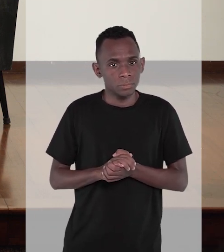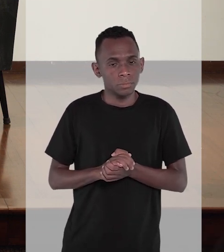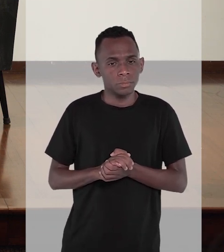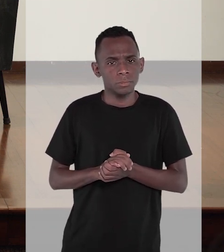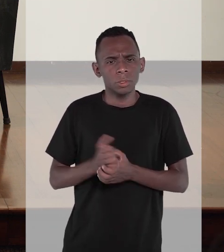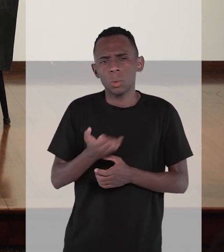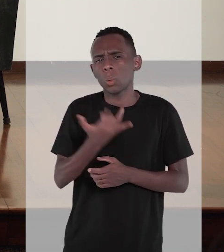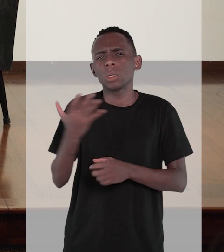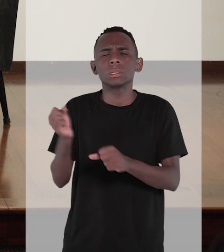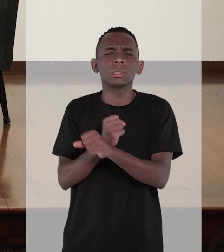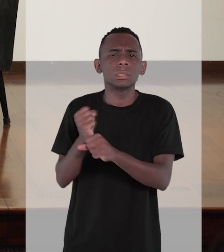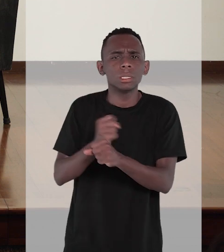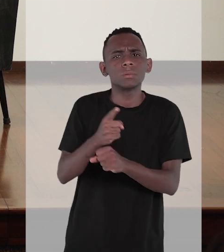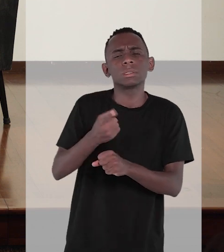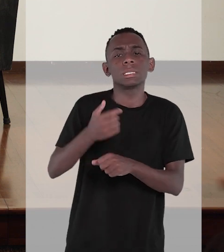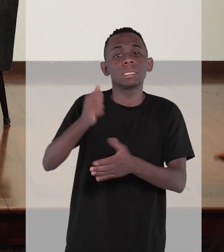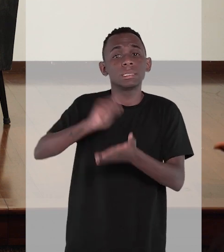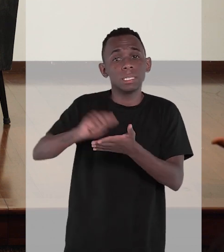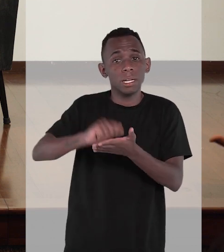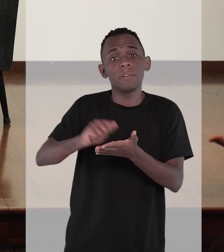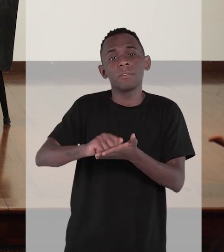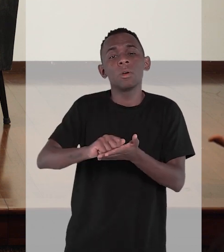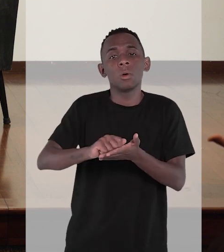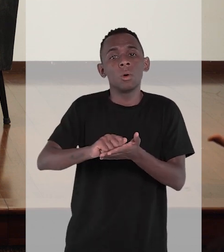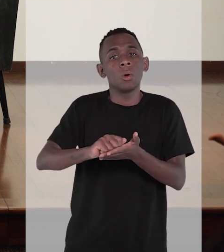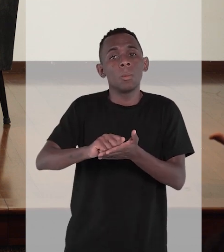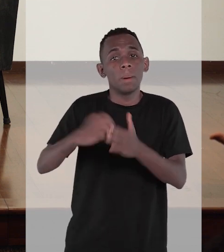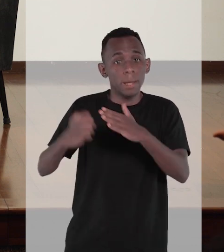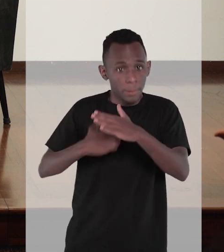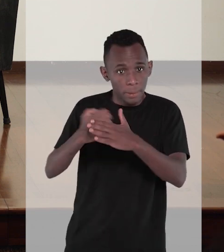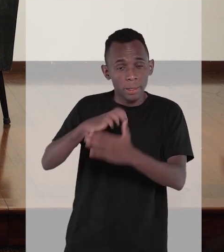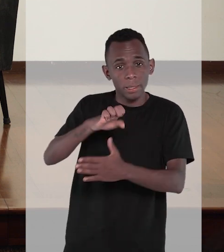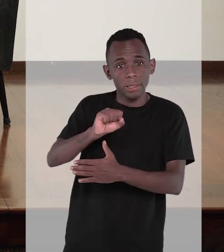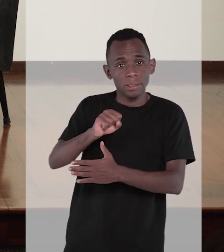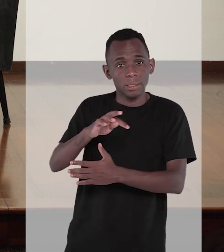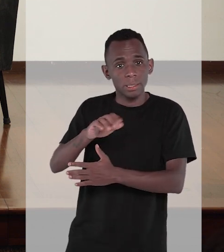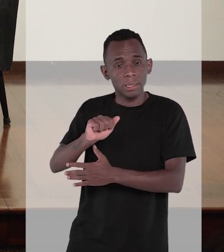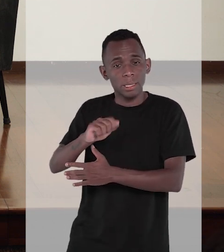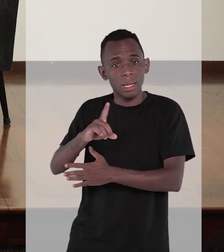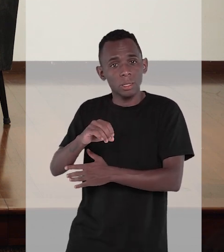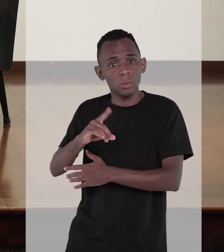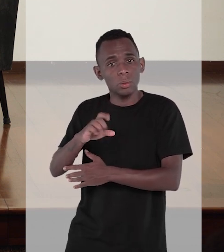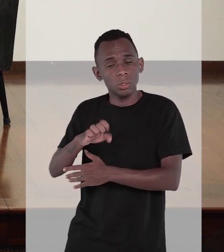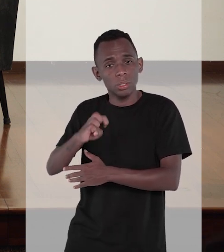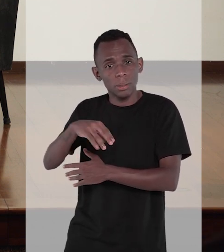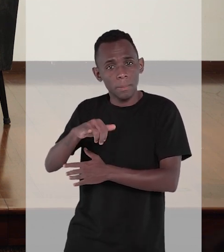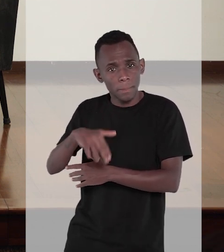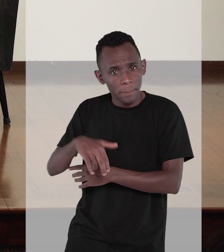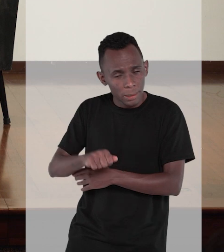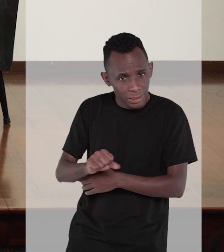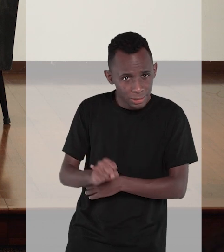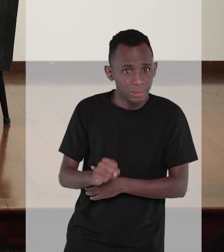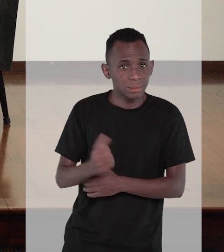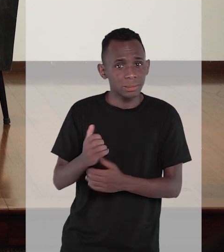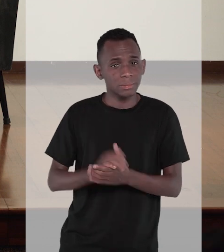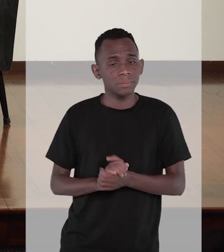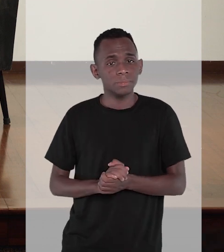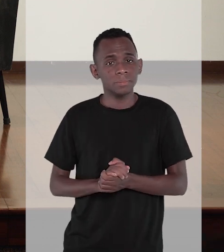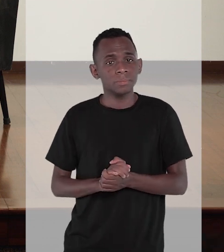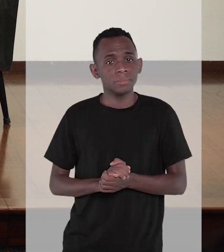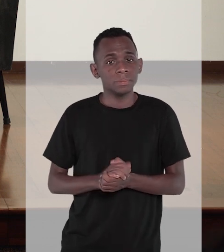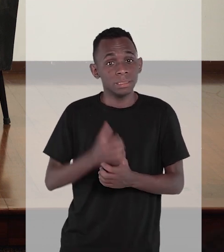anos você escreveu para o Estado de Minas? 6. 6 anos. Nunca deixou uma crônica guardada. É sofrimento